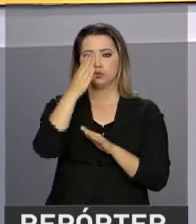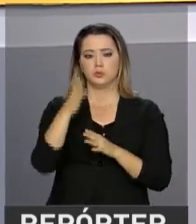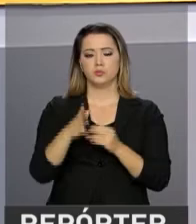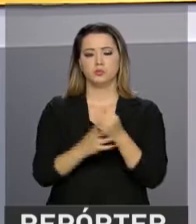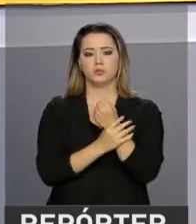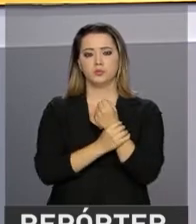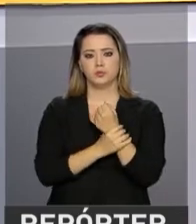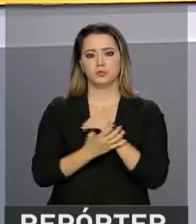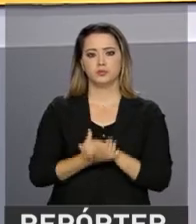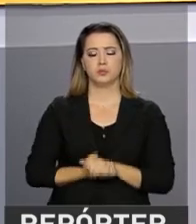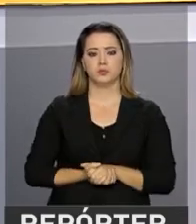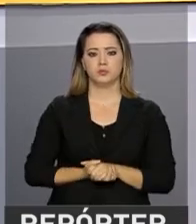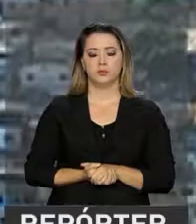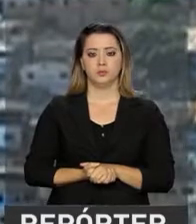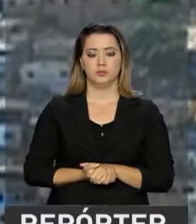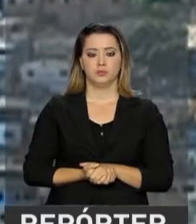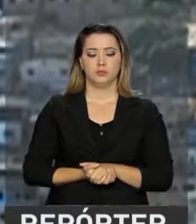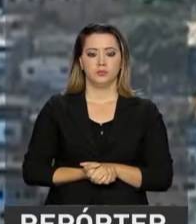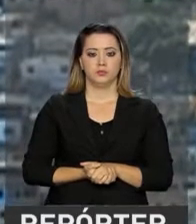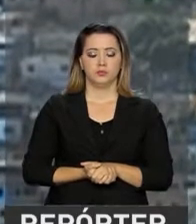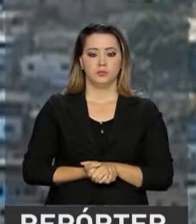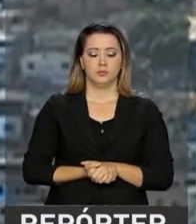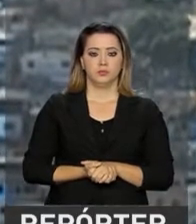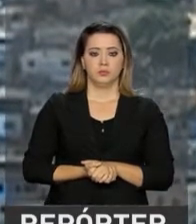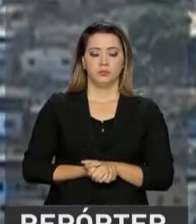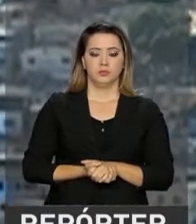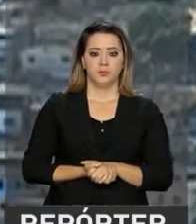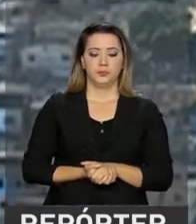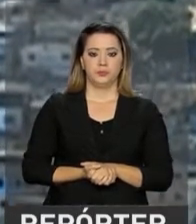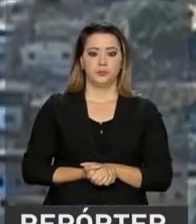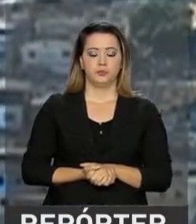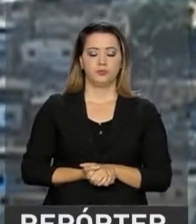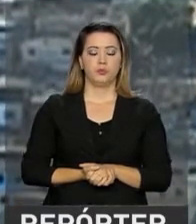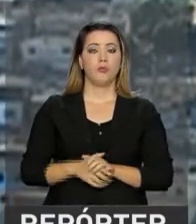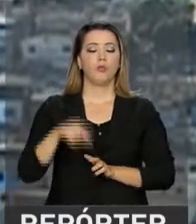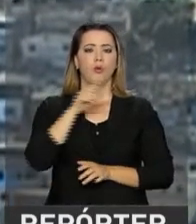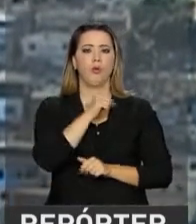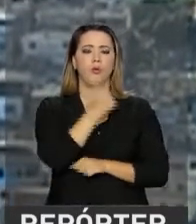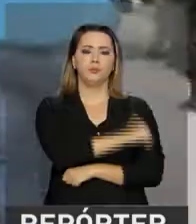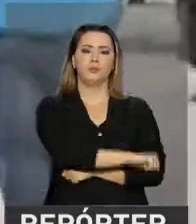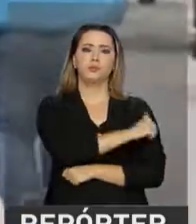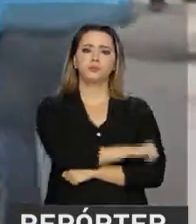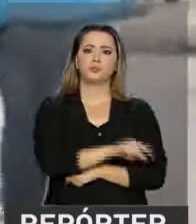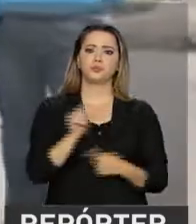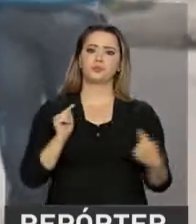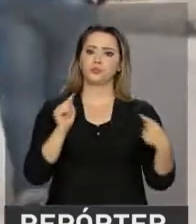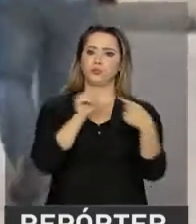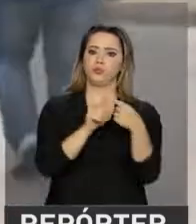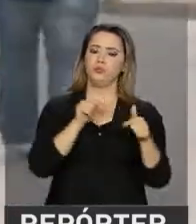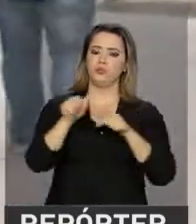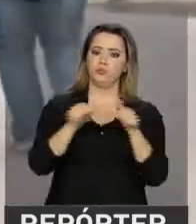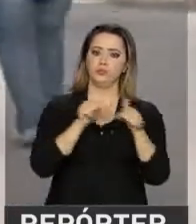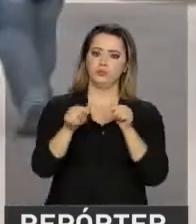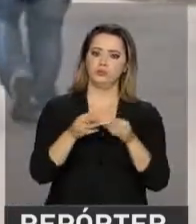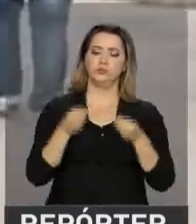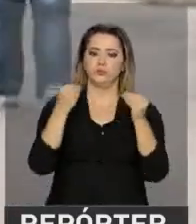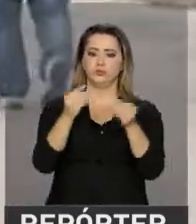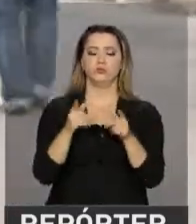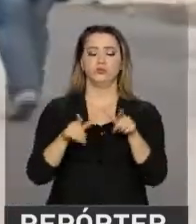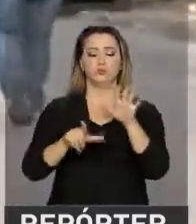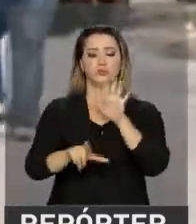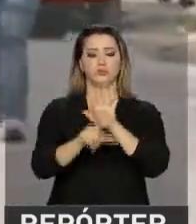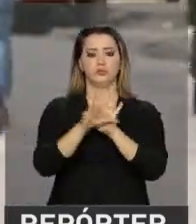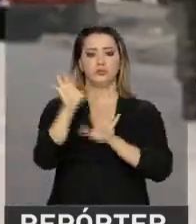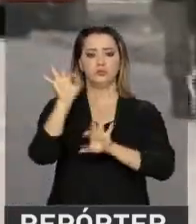de segurança à região metropolitana do rio de janeiro é o foco da operação de garantia da lei e da ordem